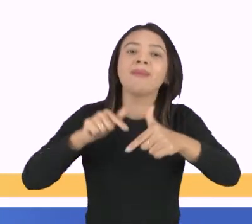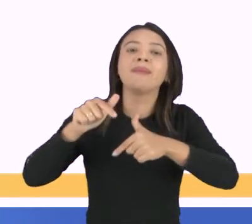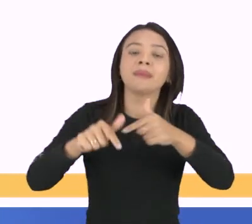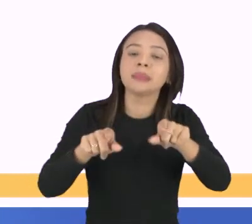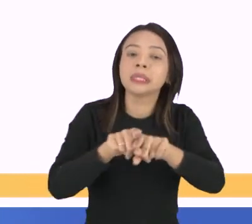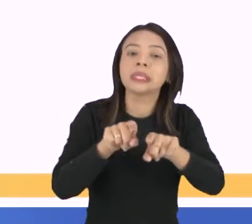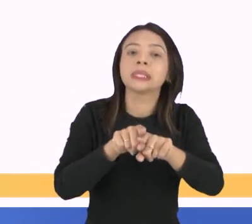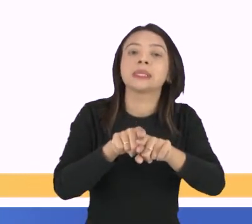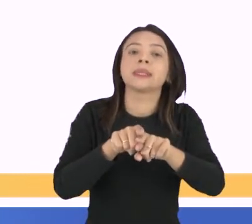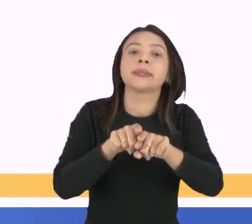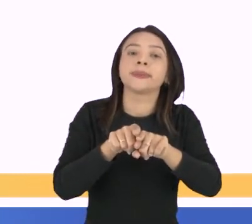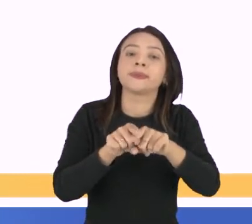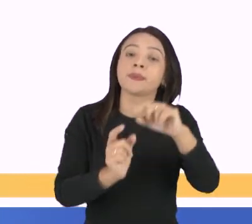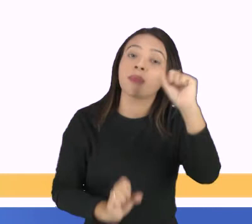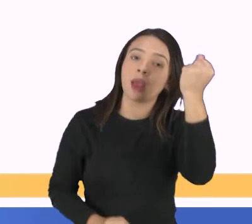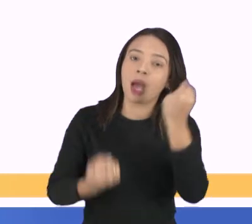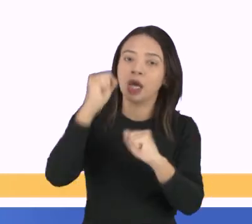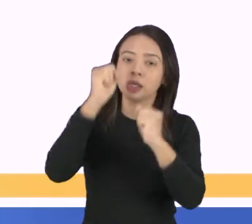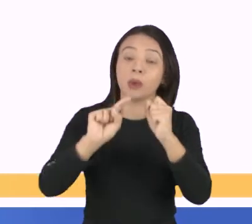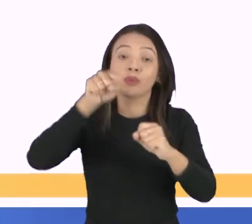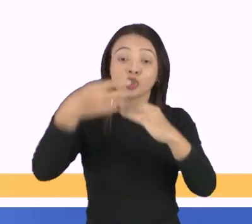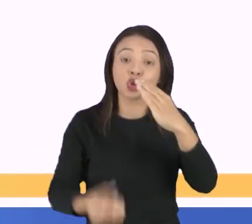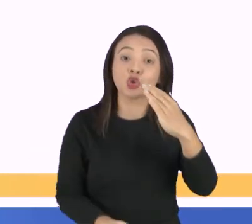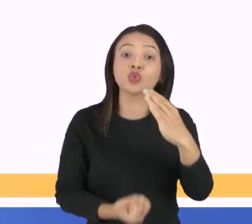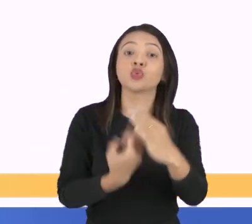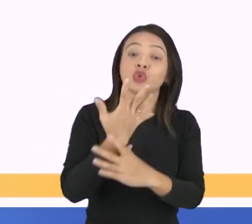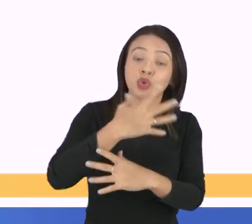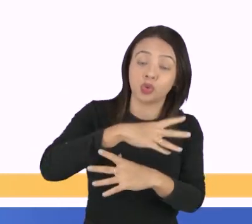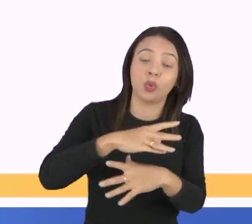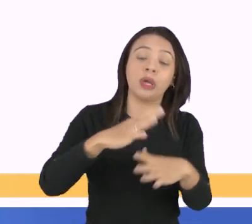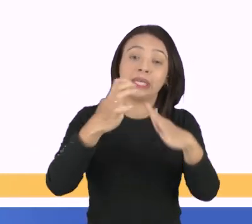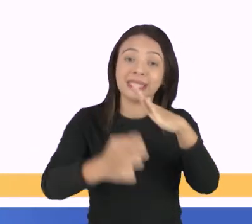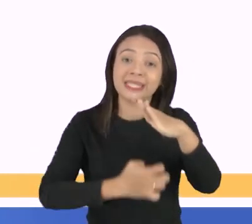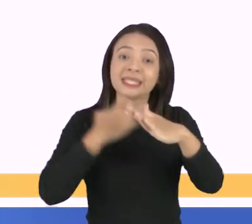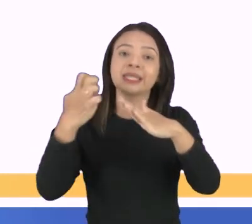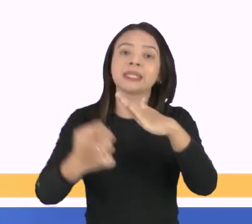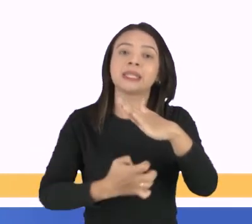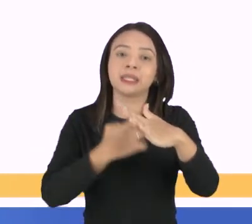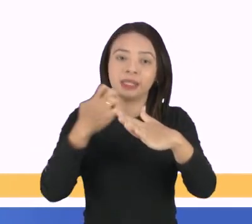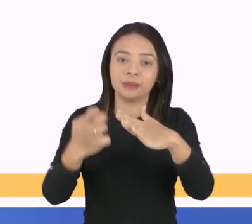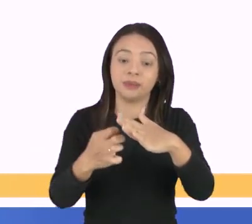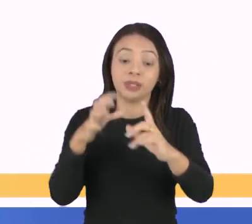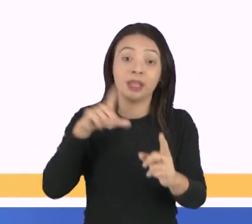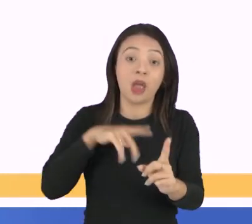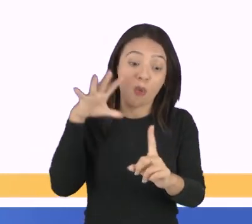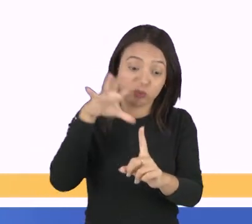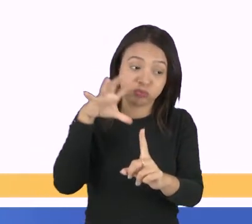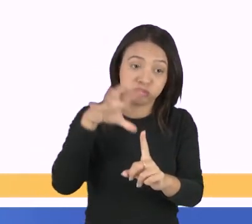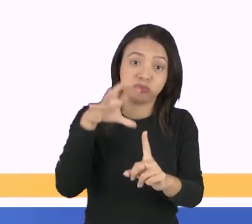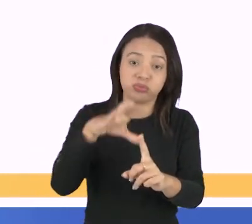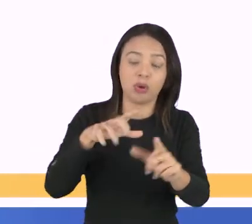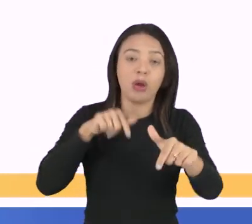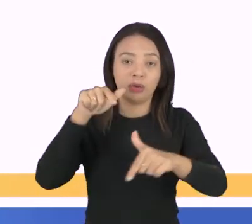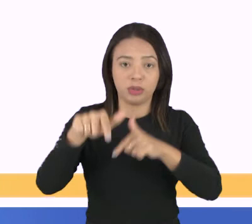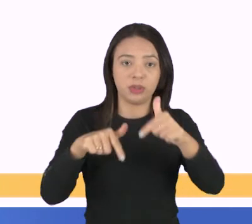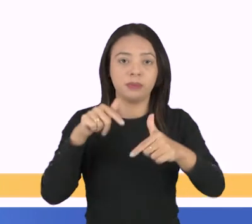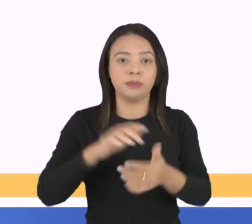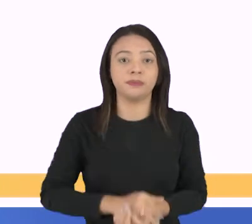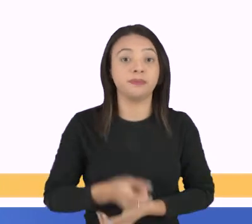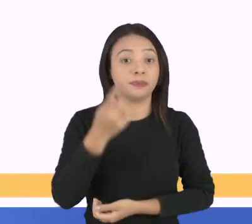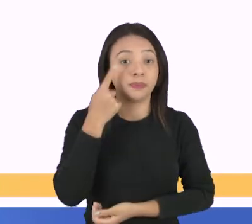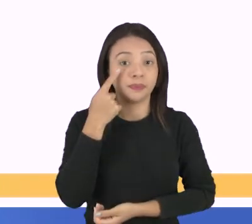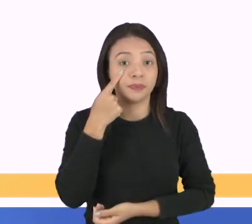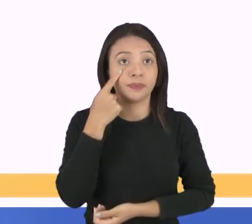as indústrias com as multinacionais influenciam no trabalho a nível global. Então preste atenção